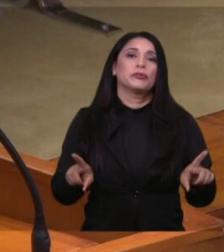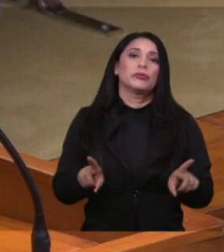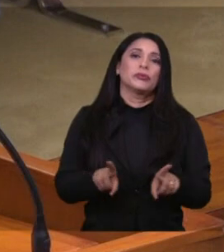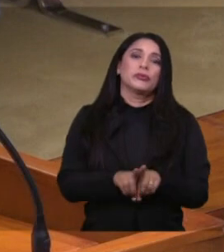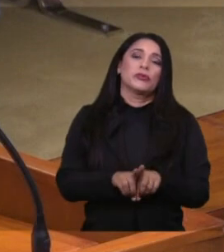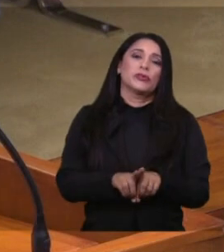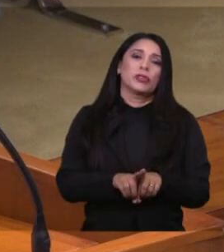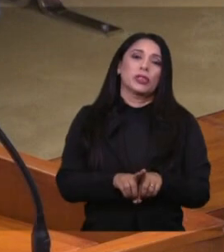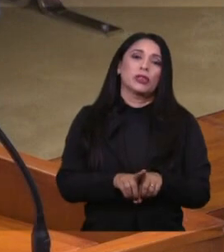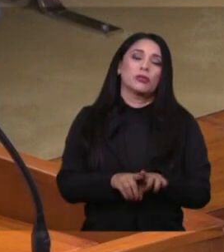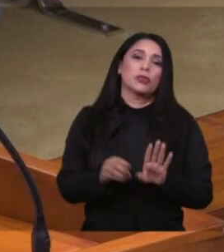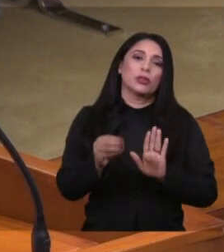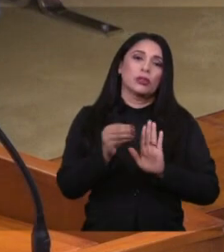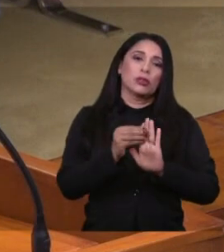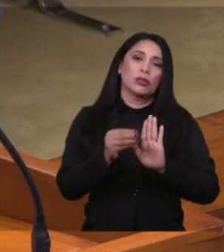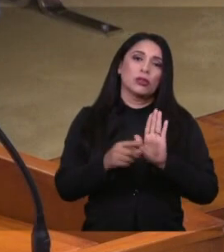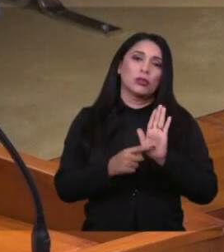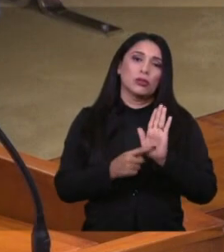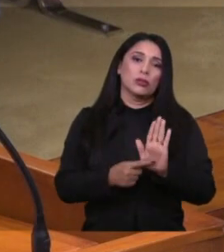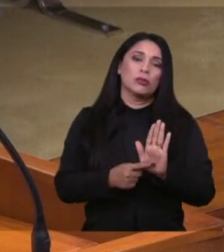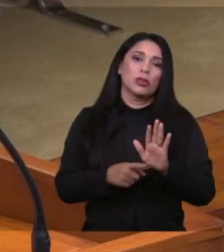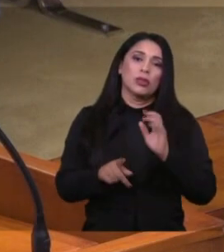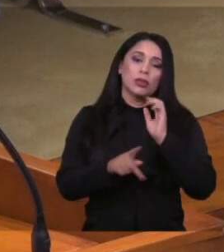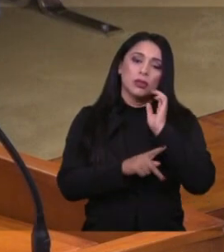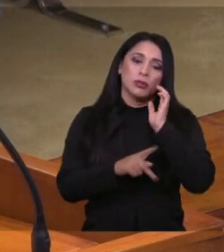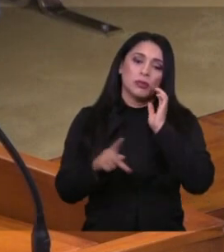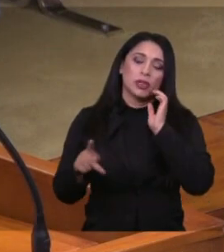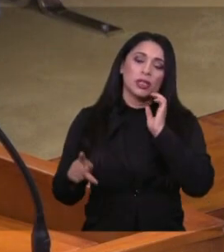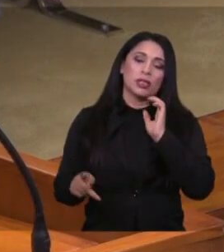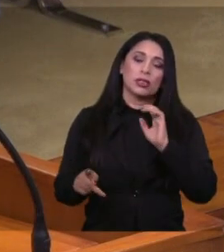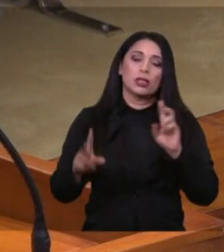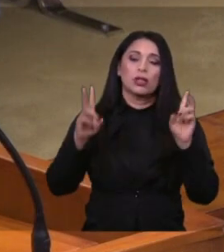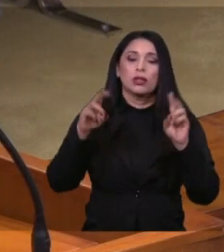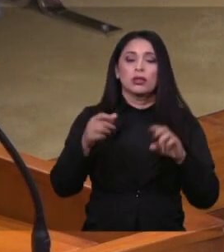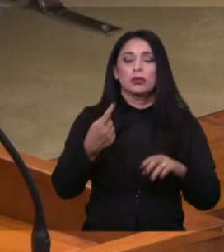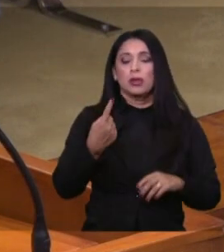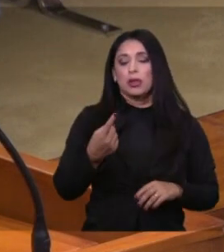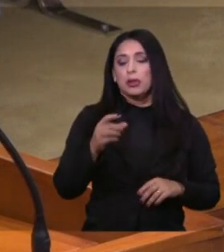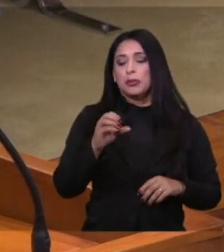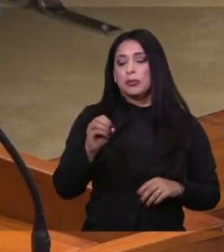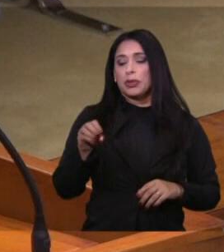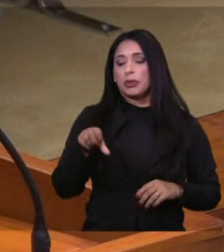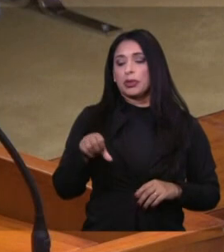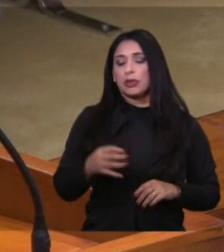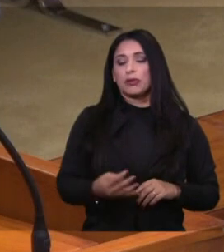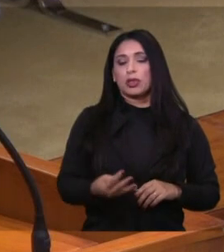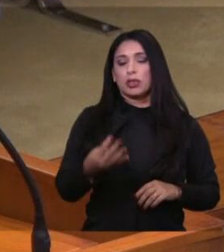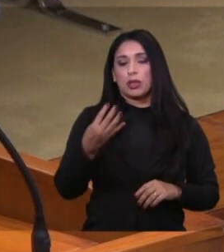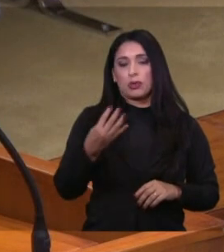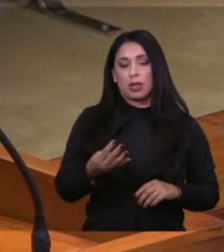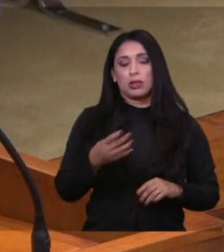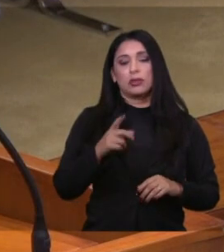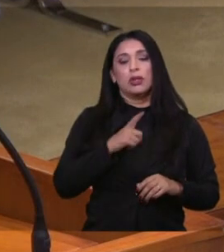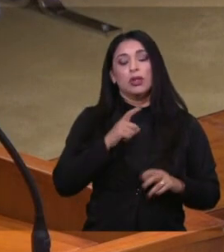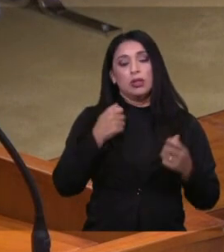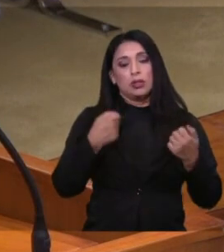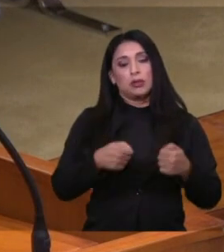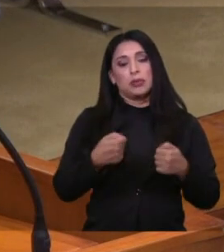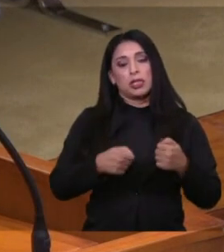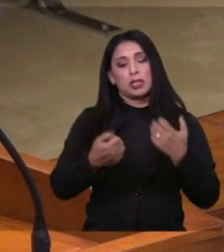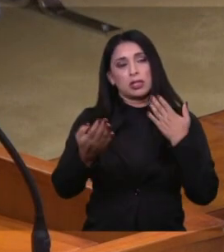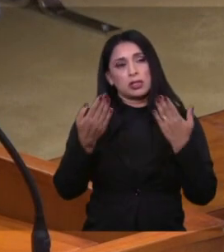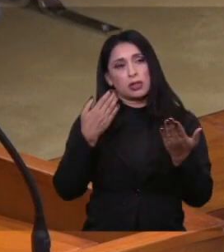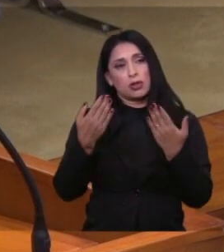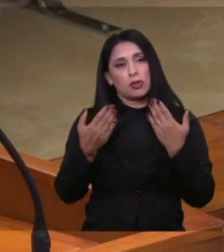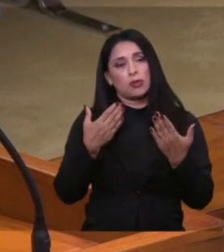daquele inerente, senhor presidente, se me permite 10 segundos, que é o tema 1094, que deve ser aplicado por analogia